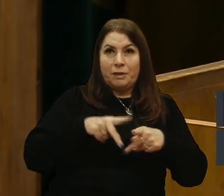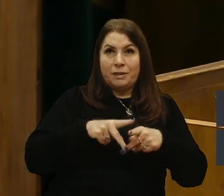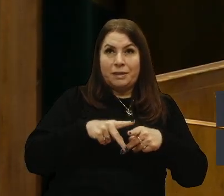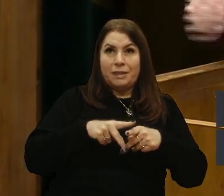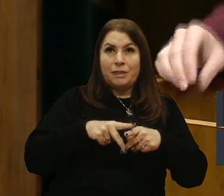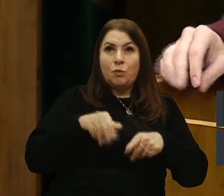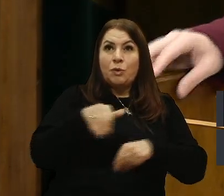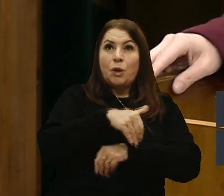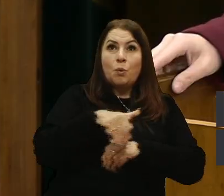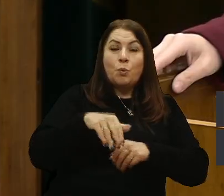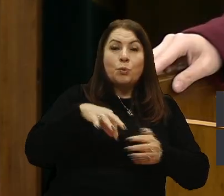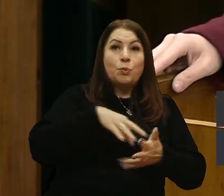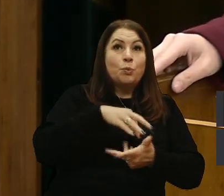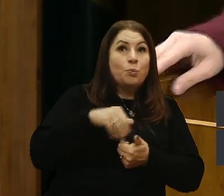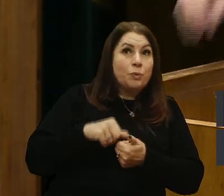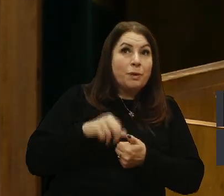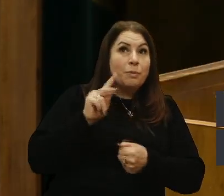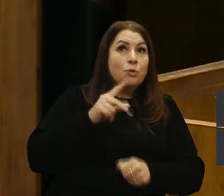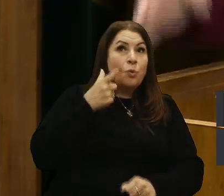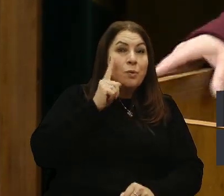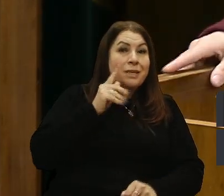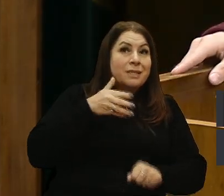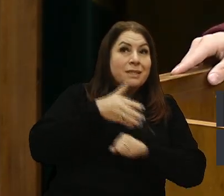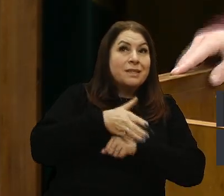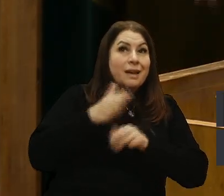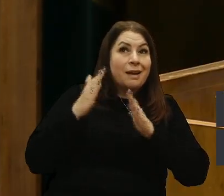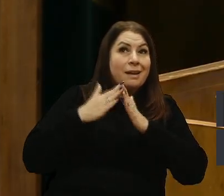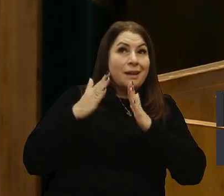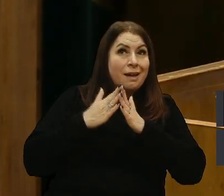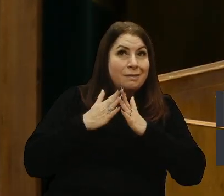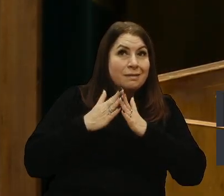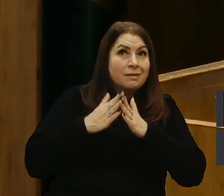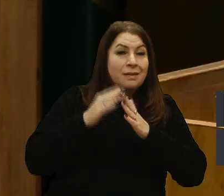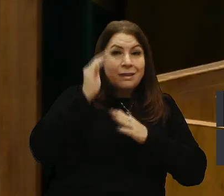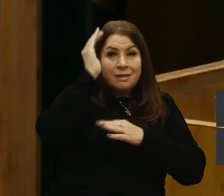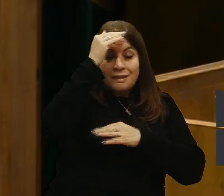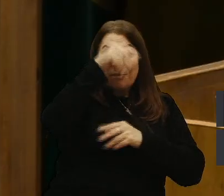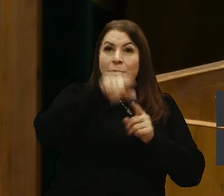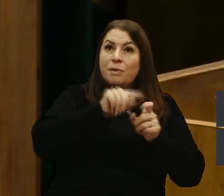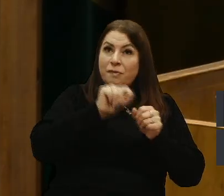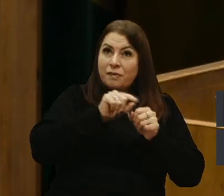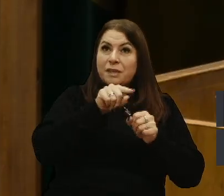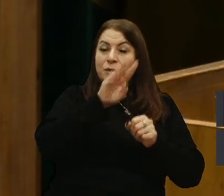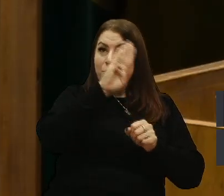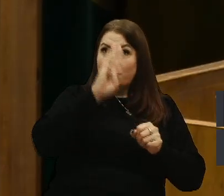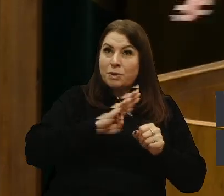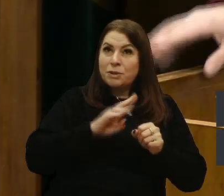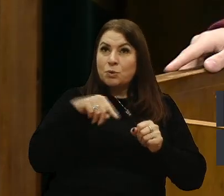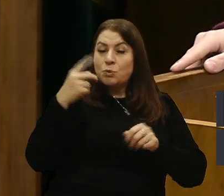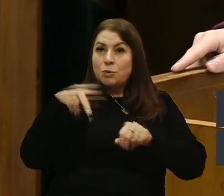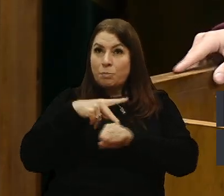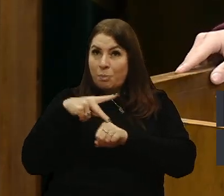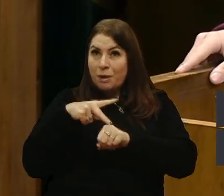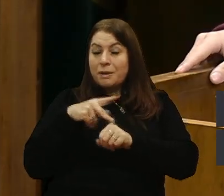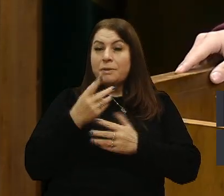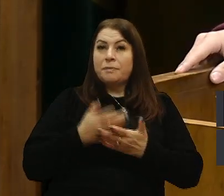de rua do mundo. As pessoas não conseguem ter acesso à casa. E Trump faz com que o Brasil e os outros